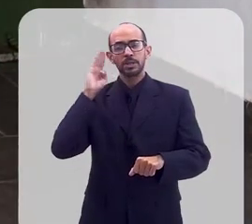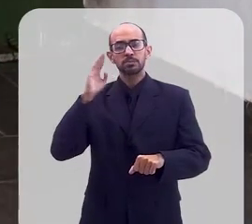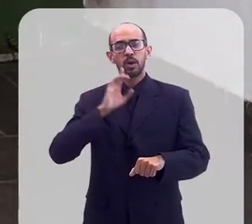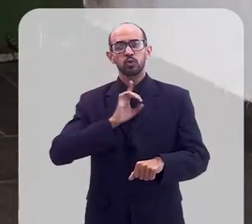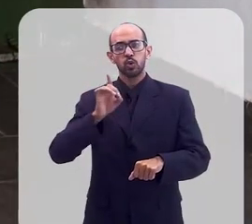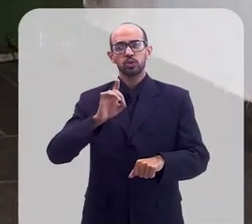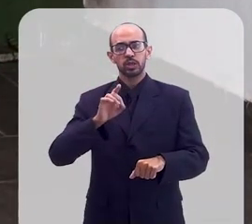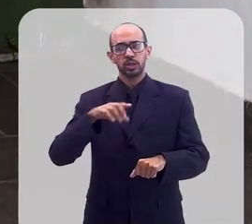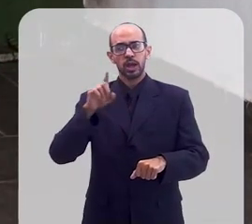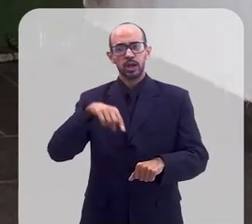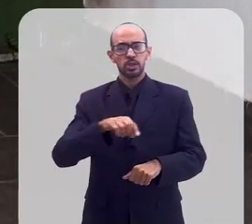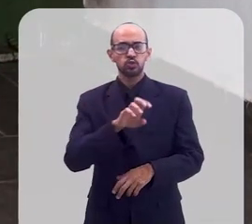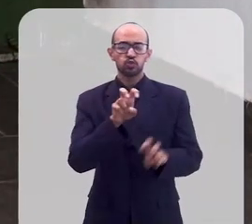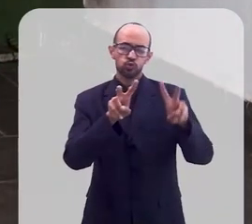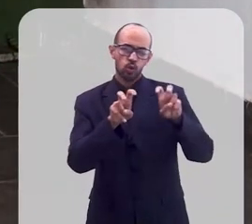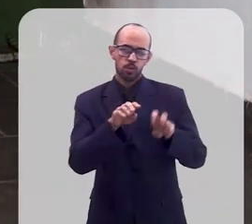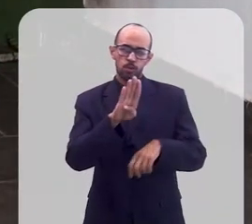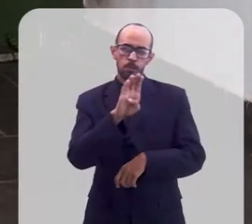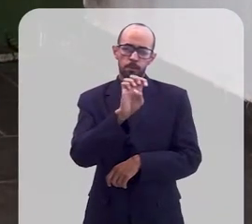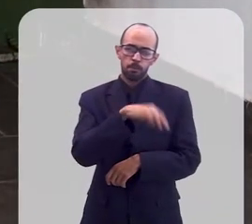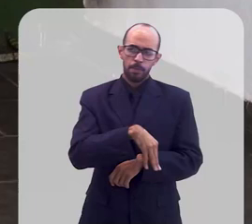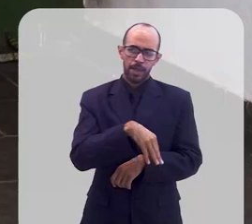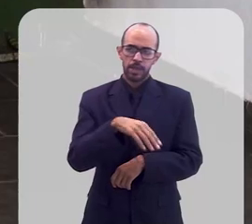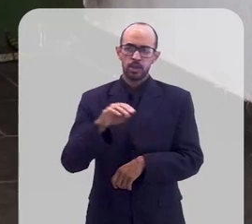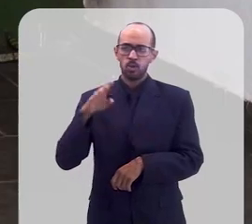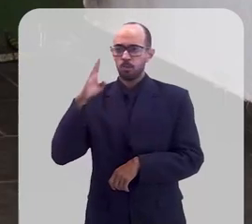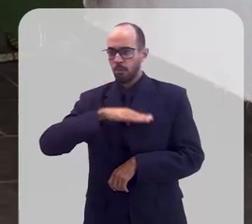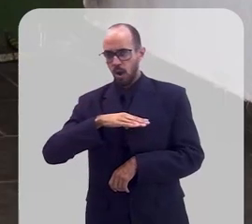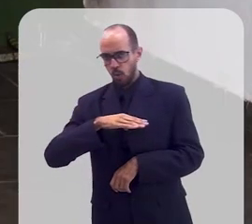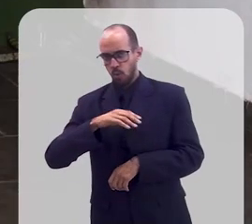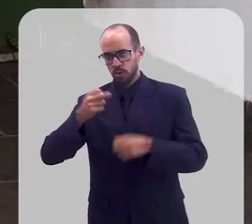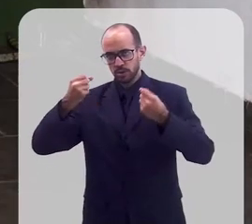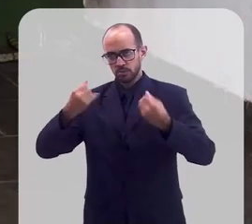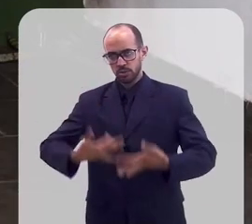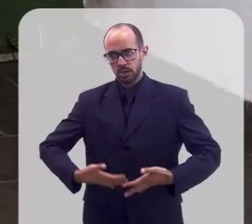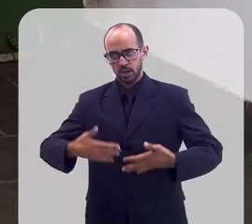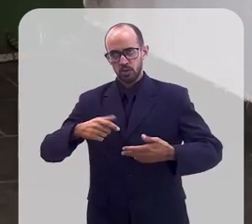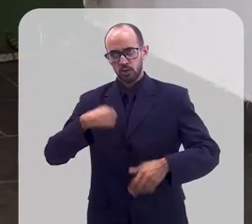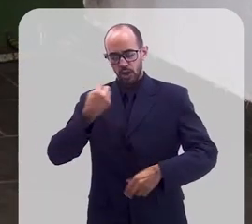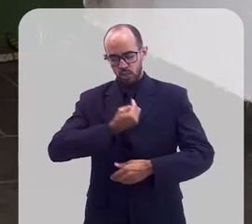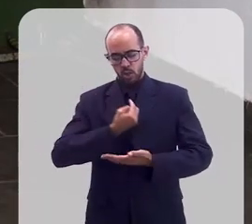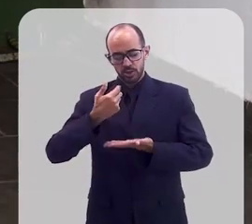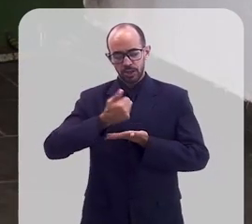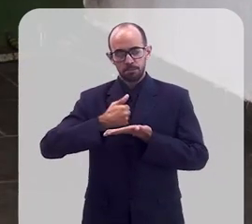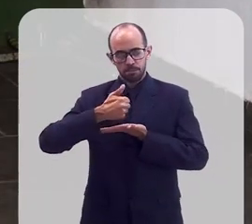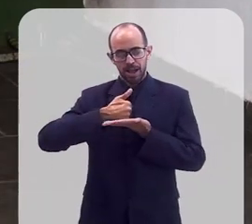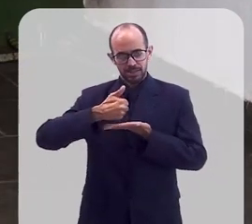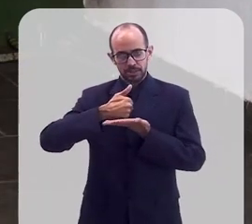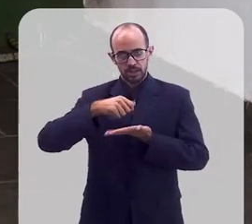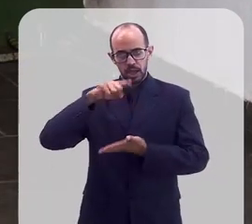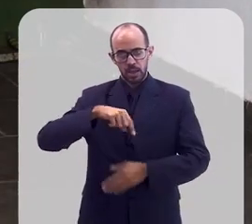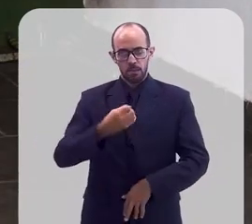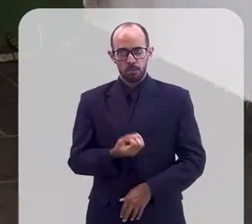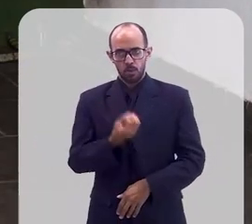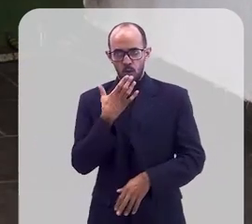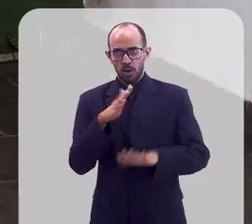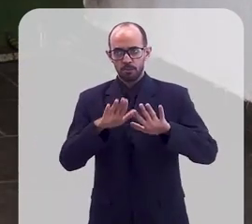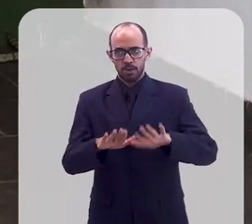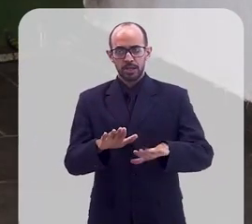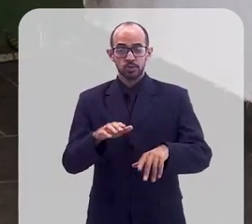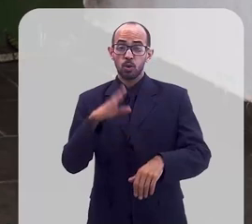gira, foi a questão do bem e do mal. Que a gente estava explicando que a nossa essência é boa, nós somos